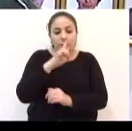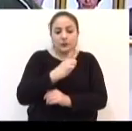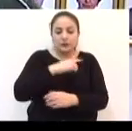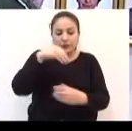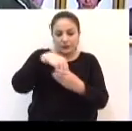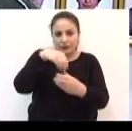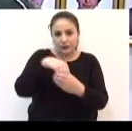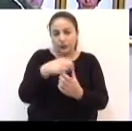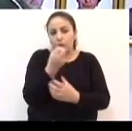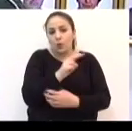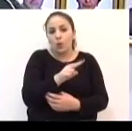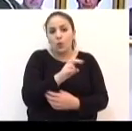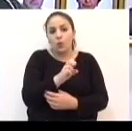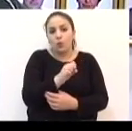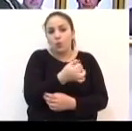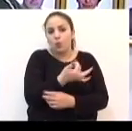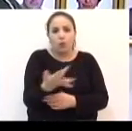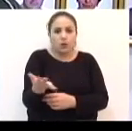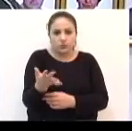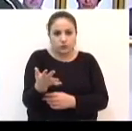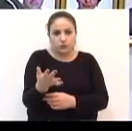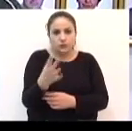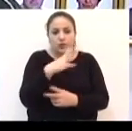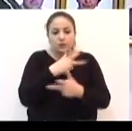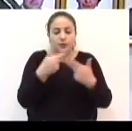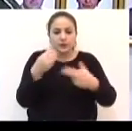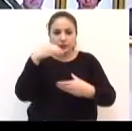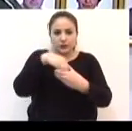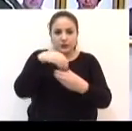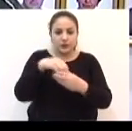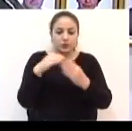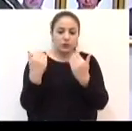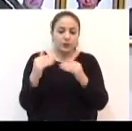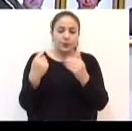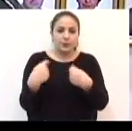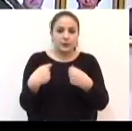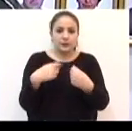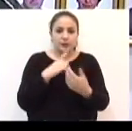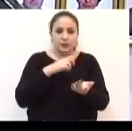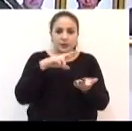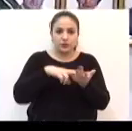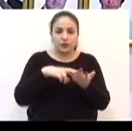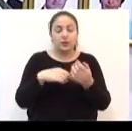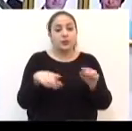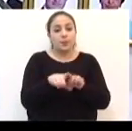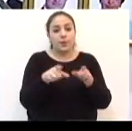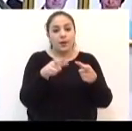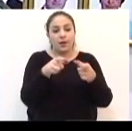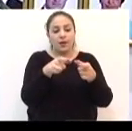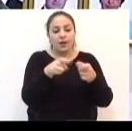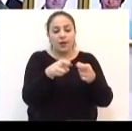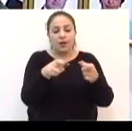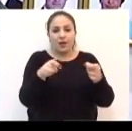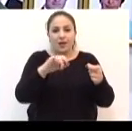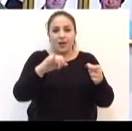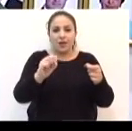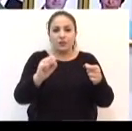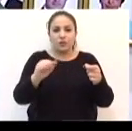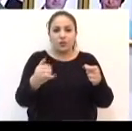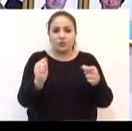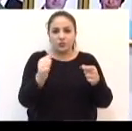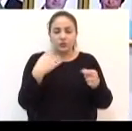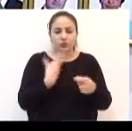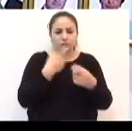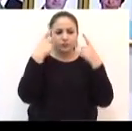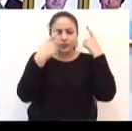ou quantos animais ali, né? Tu vai carregar também, tem que ter, né? O próprio uma carga de soja também, né? Nós temos uma preocupação muito grande lá, que